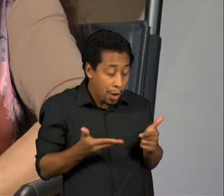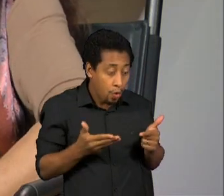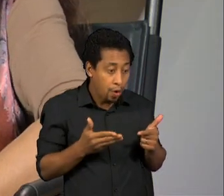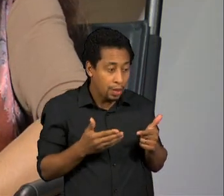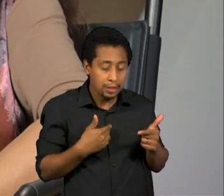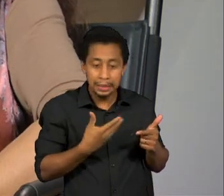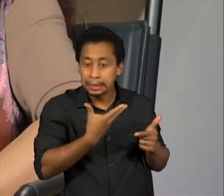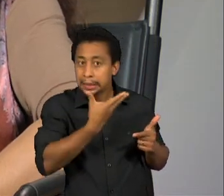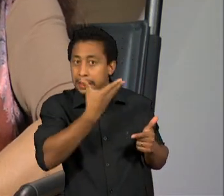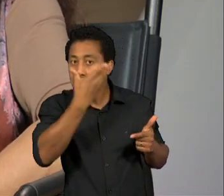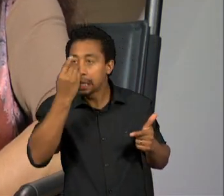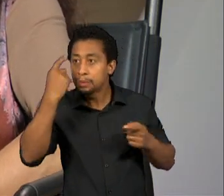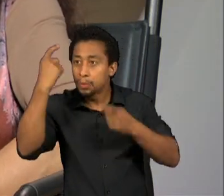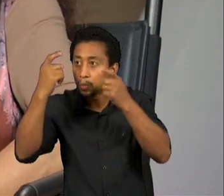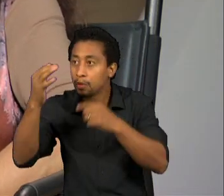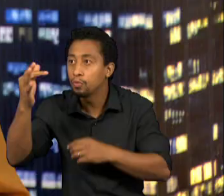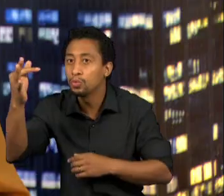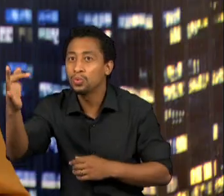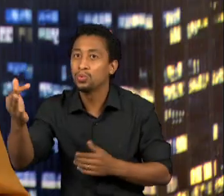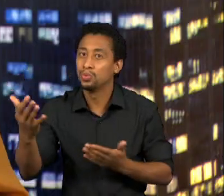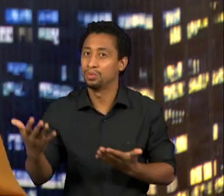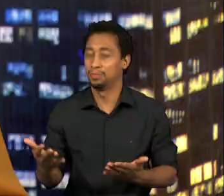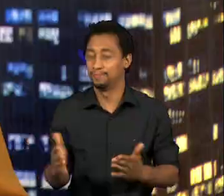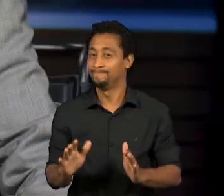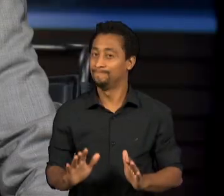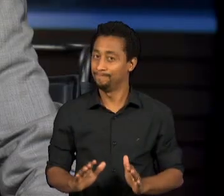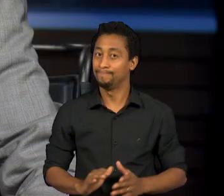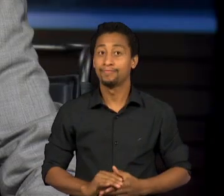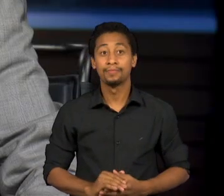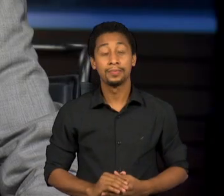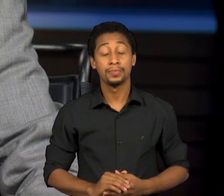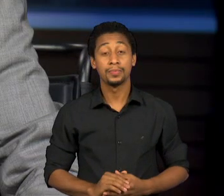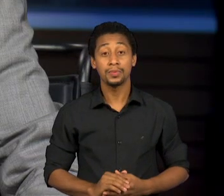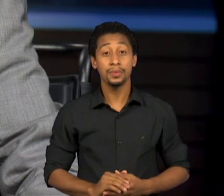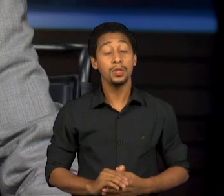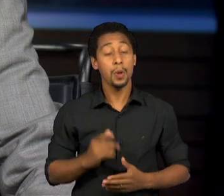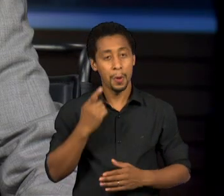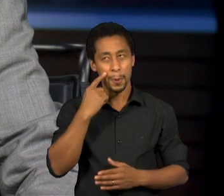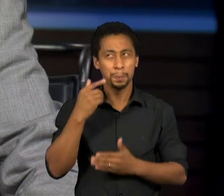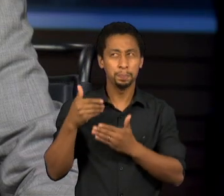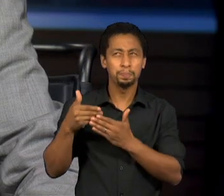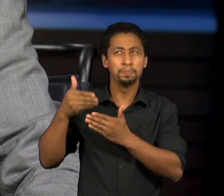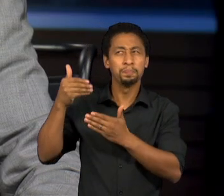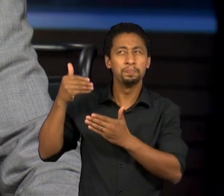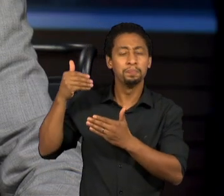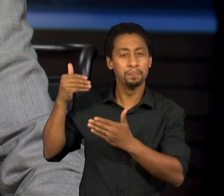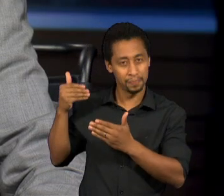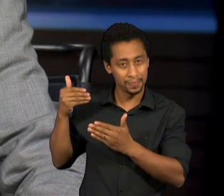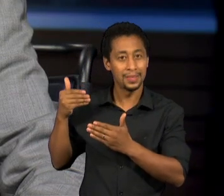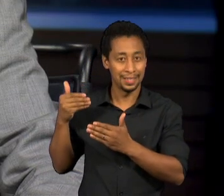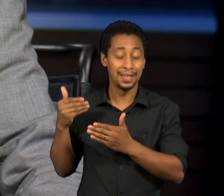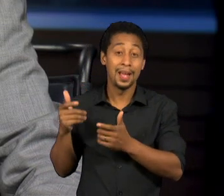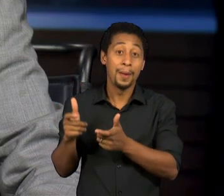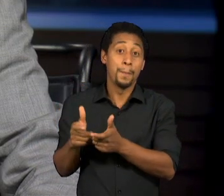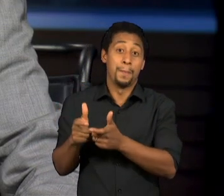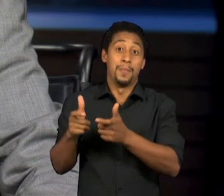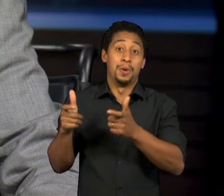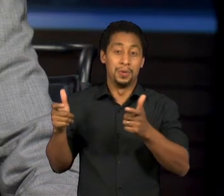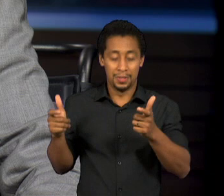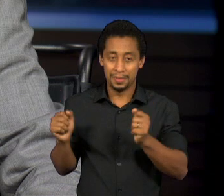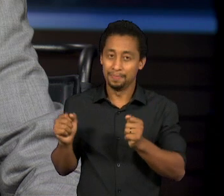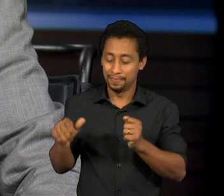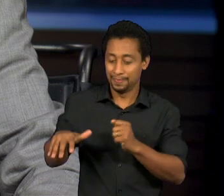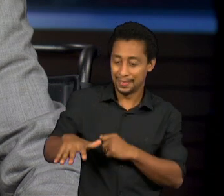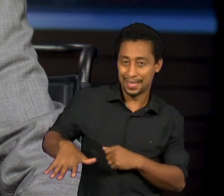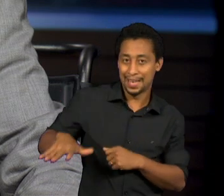dos dilemas que são muitos. Há um bom tempo atrás, um grande jornalista, Philip Meyer,